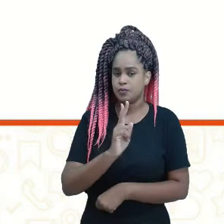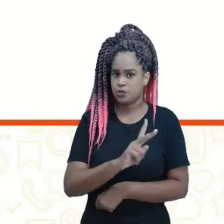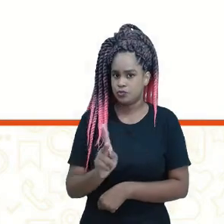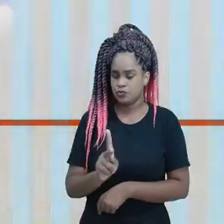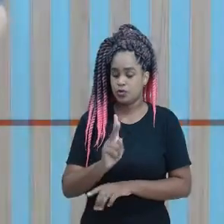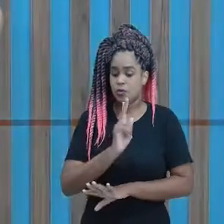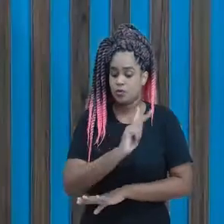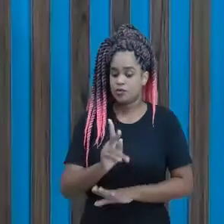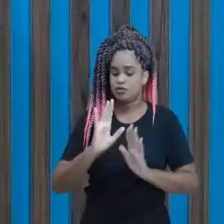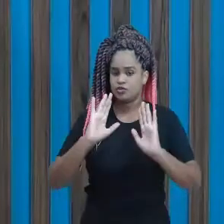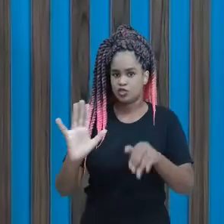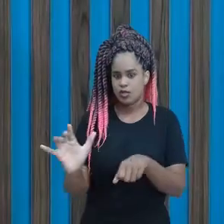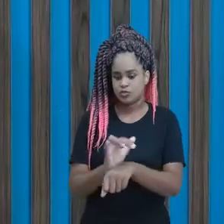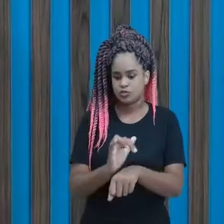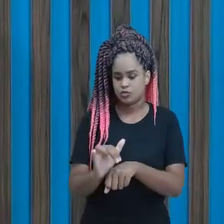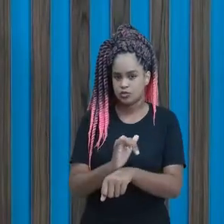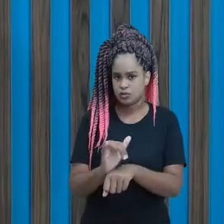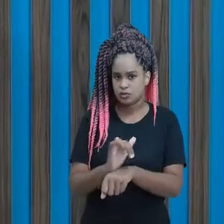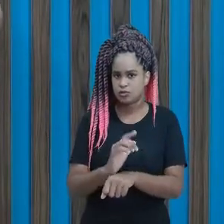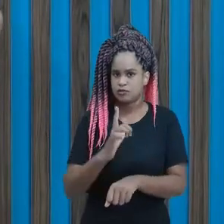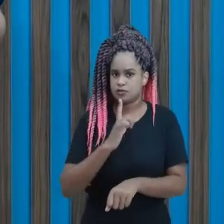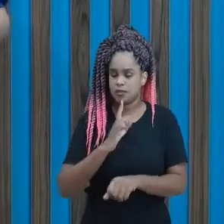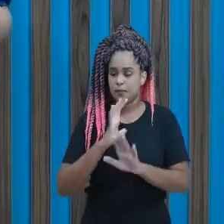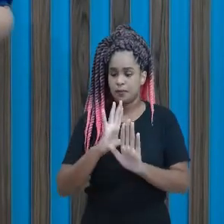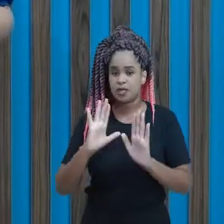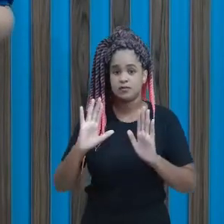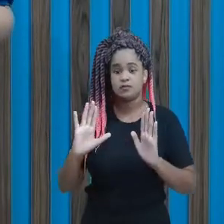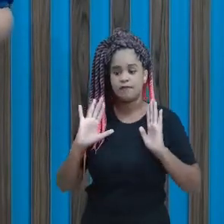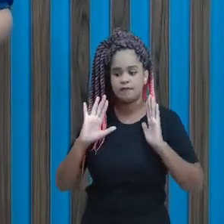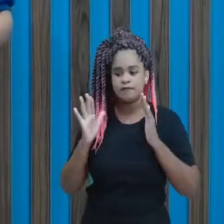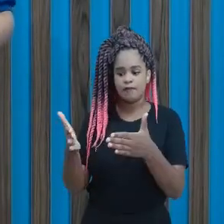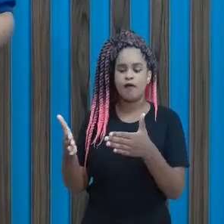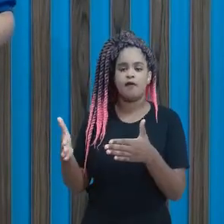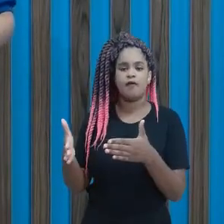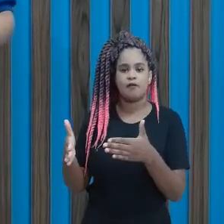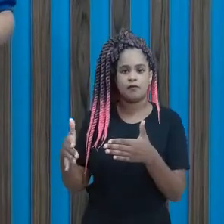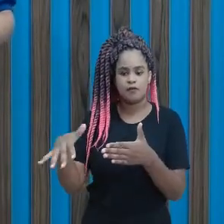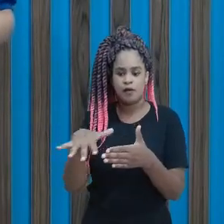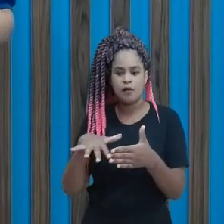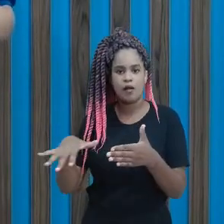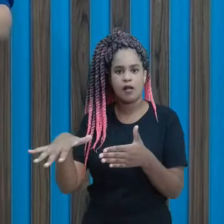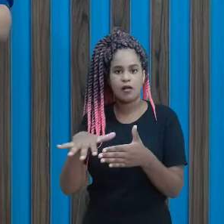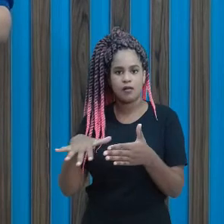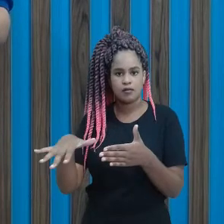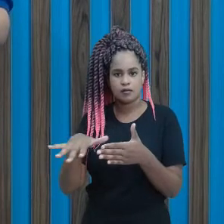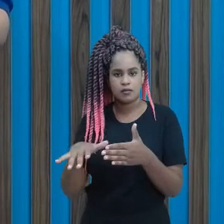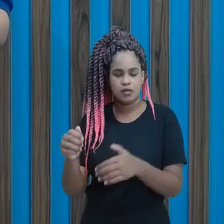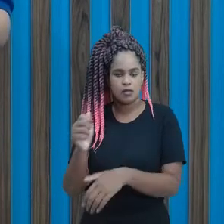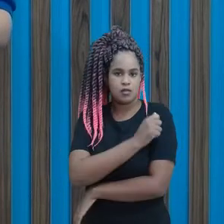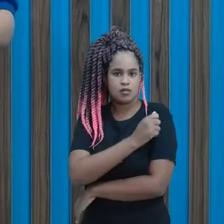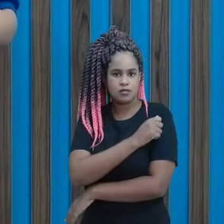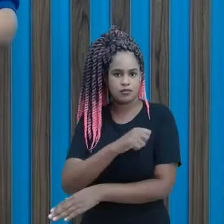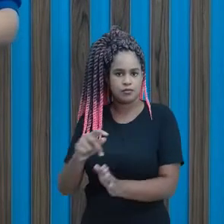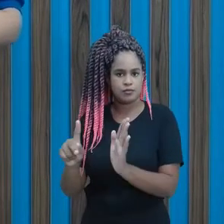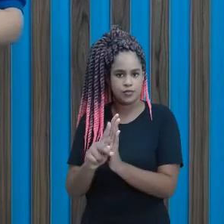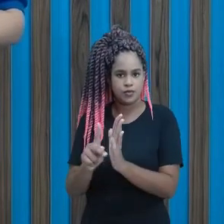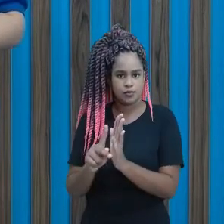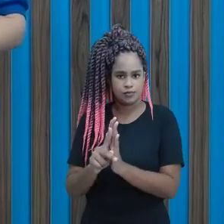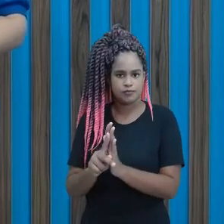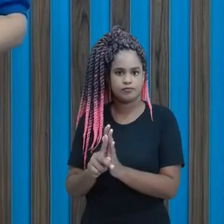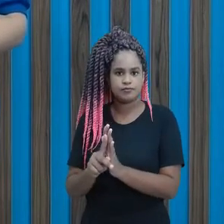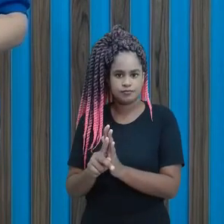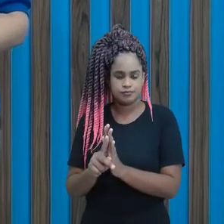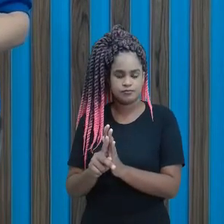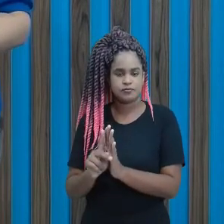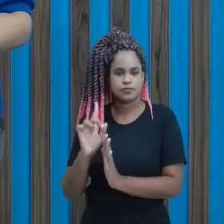As estratégias podem até ser as mesmas, mas é bem mais direcionado, bem mais construído para